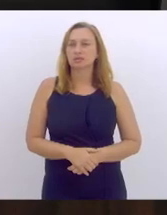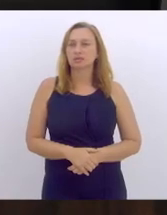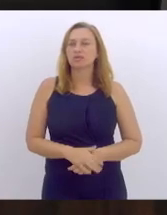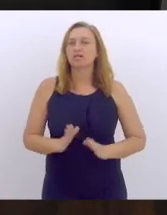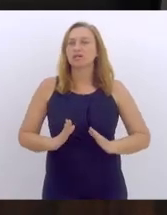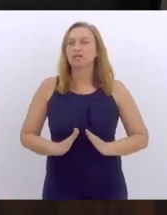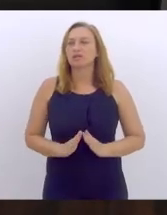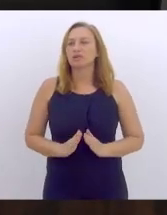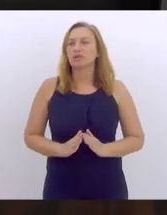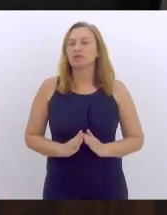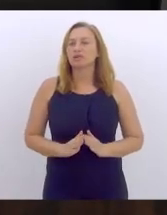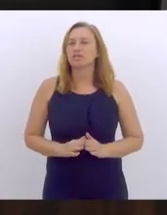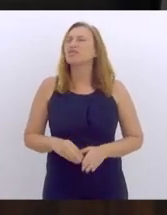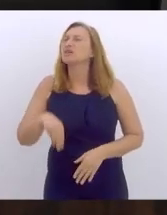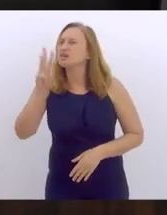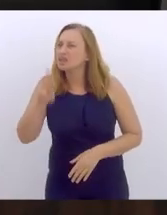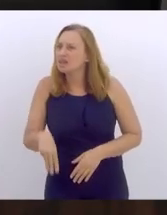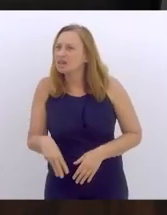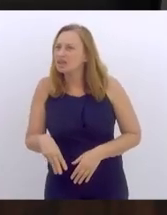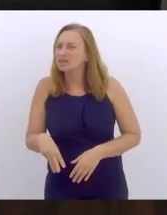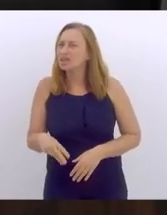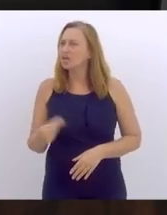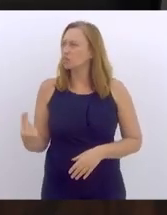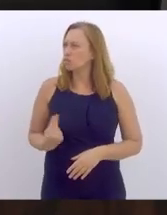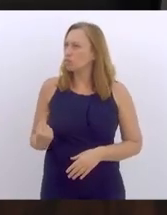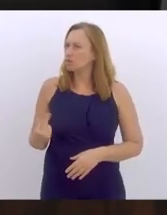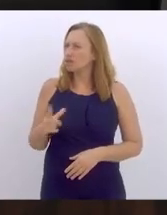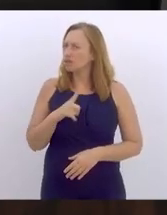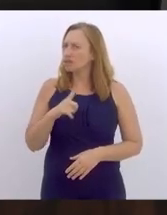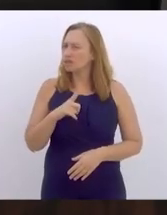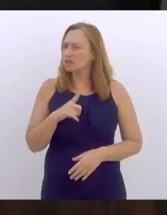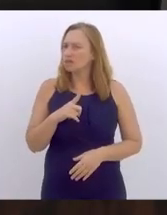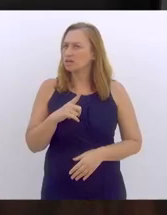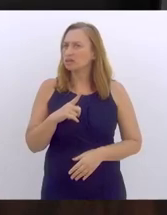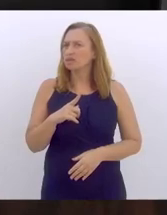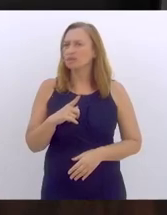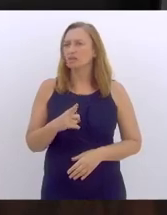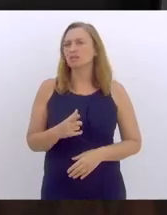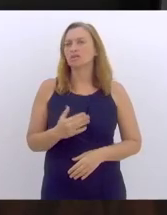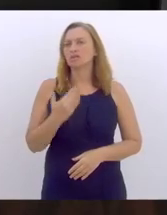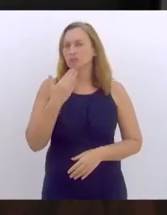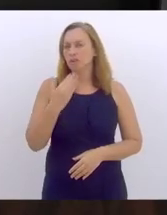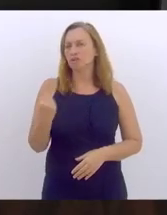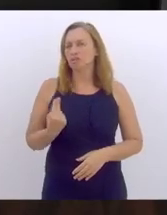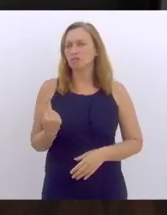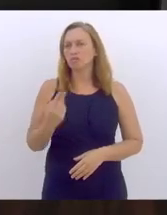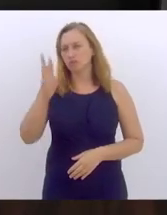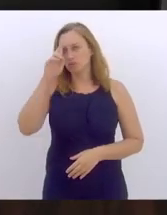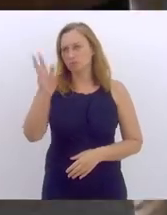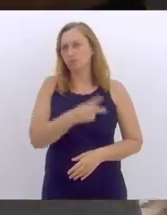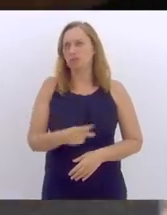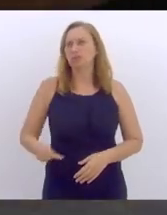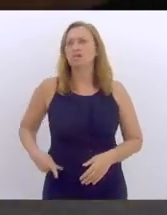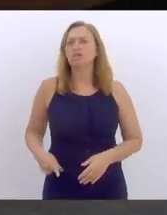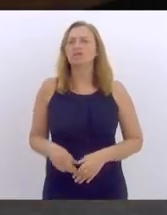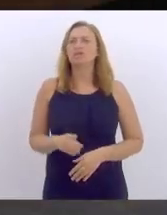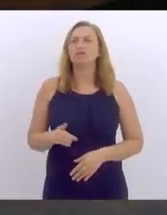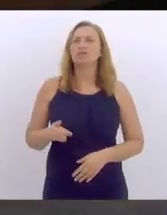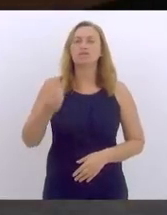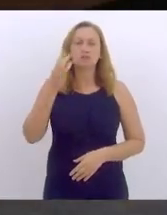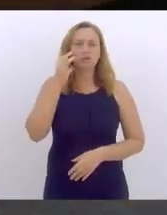Ah, tá. Quem é que quer ser coautor? Vou abrir para coautoria, presidente. Valdec, Luiz